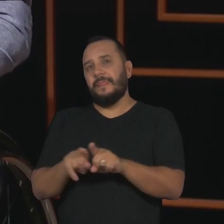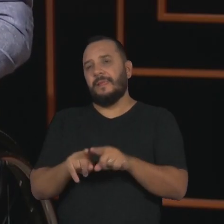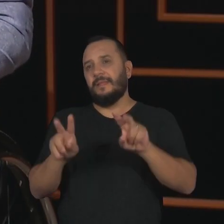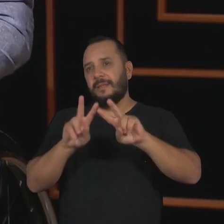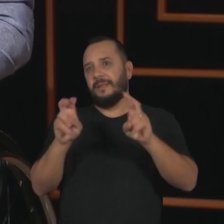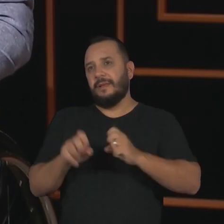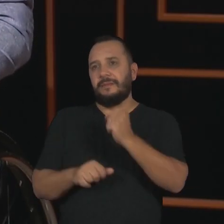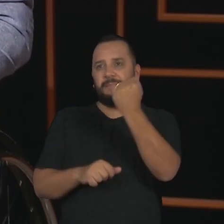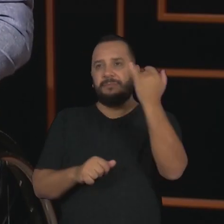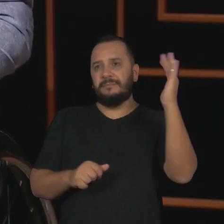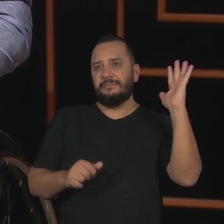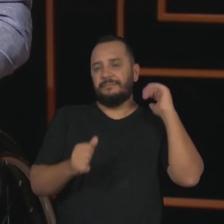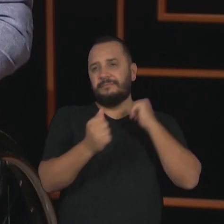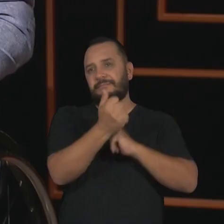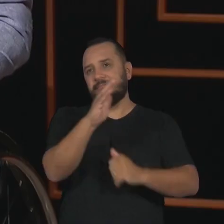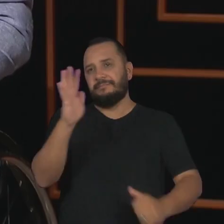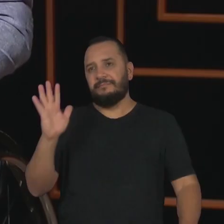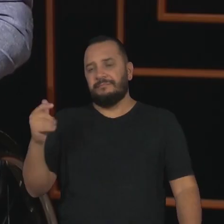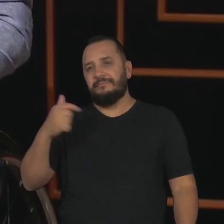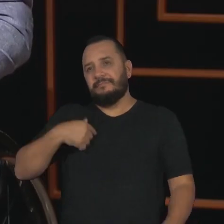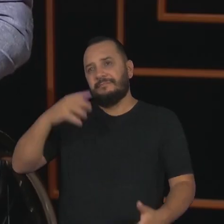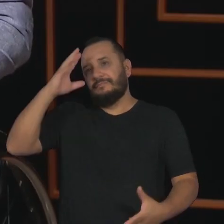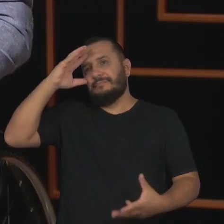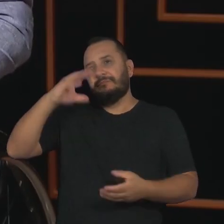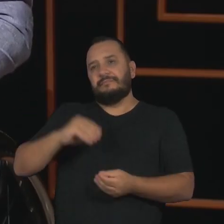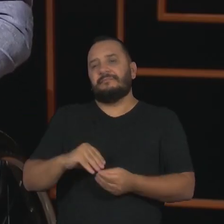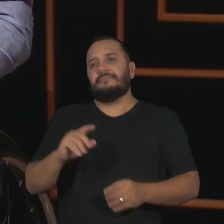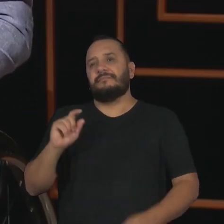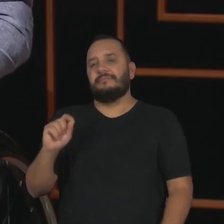ambiente, no meu entender,